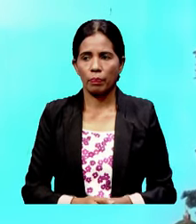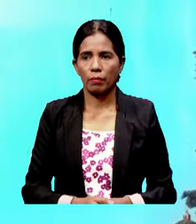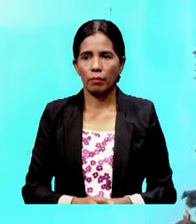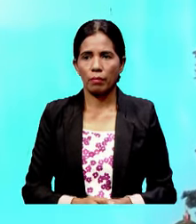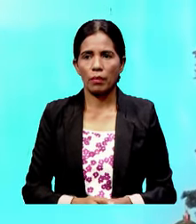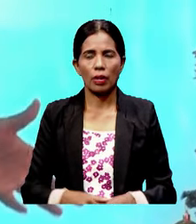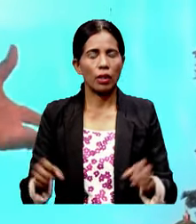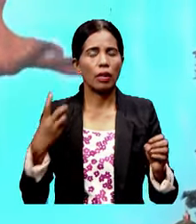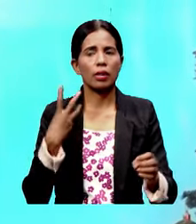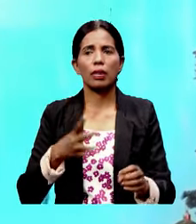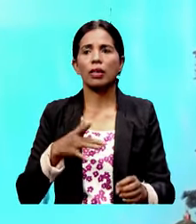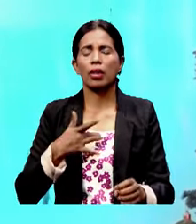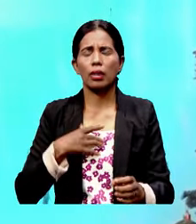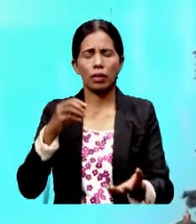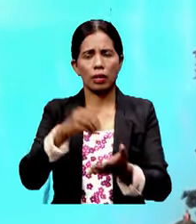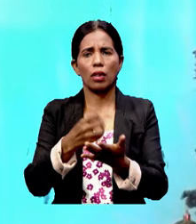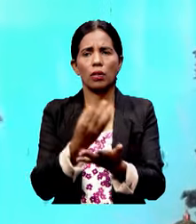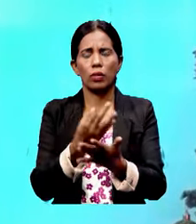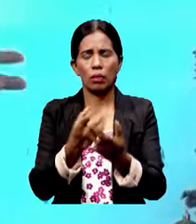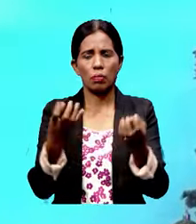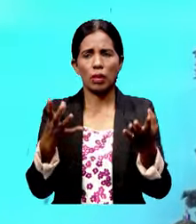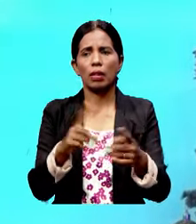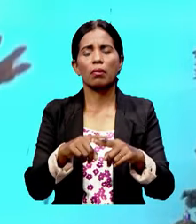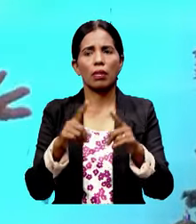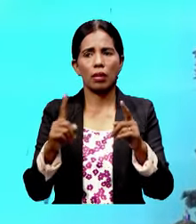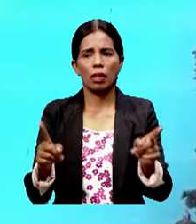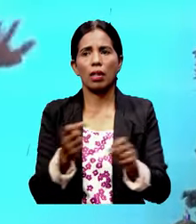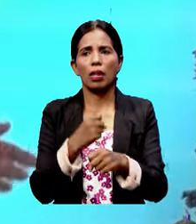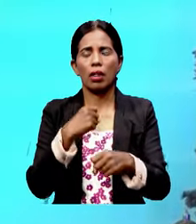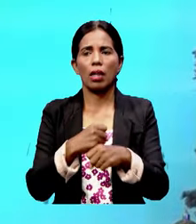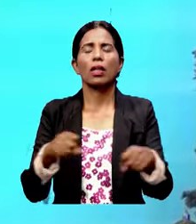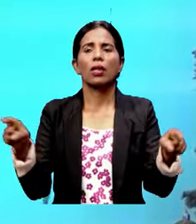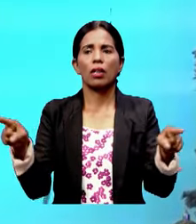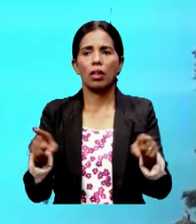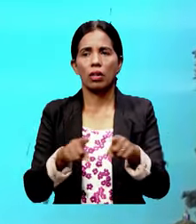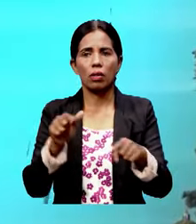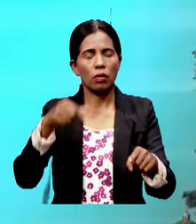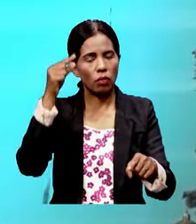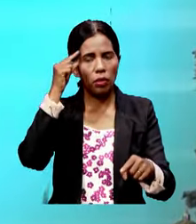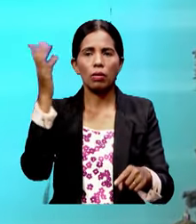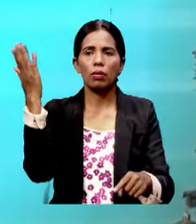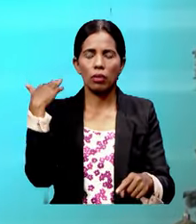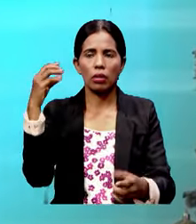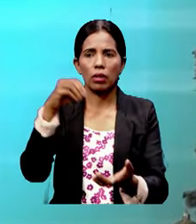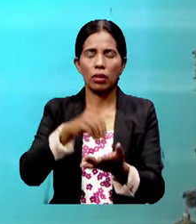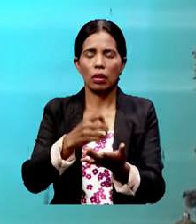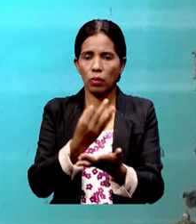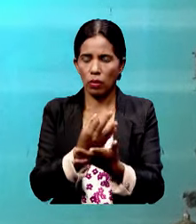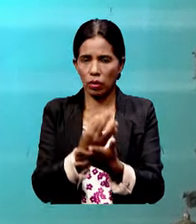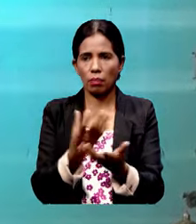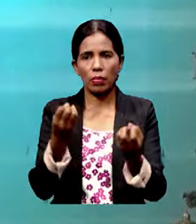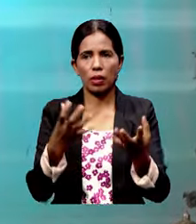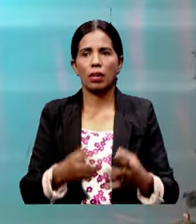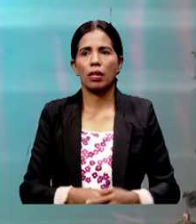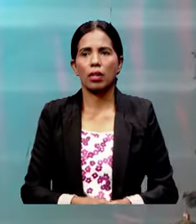Lei da ânsia de ter que estar ao sambar aqui de ralo, mas ralo nessa, o governo anterior está ao sambar.